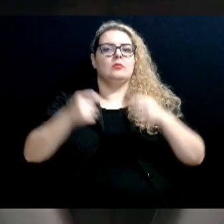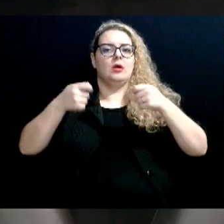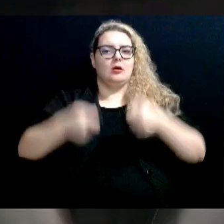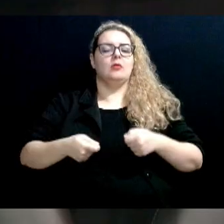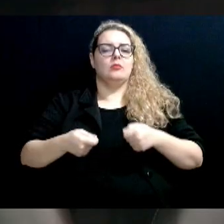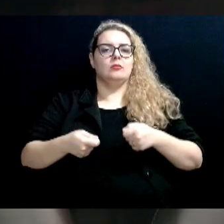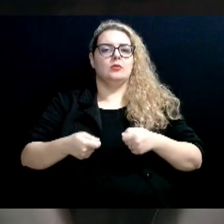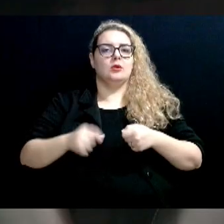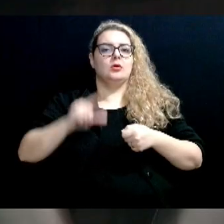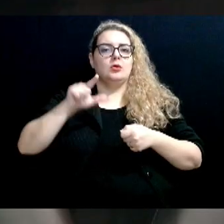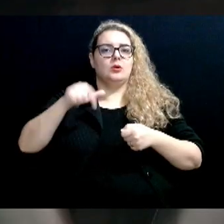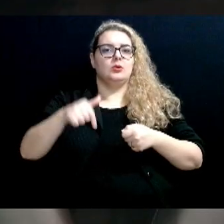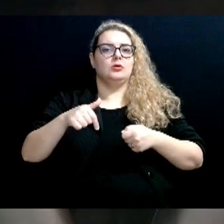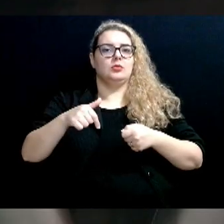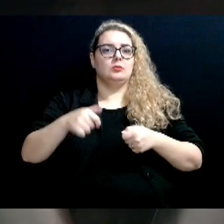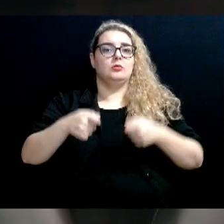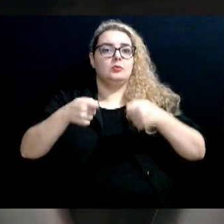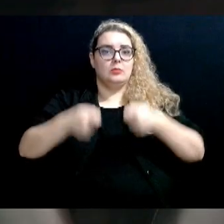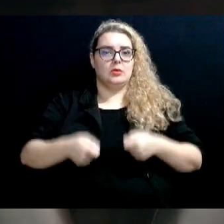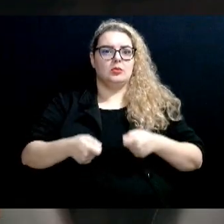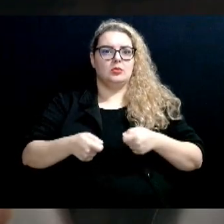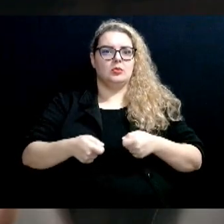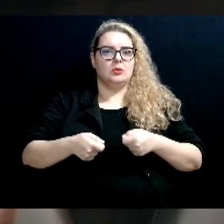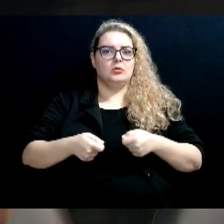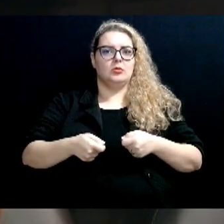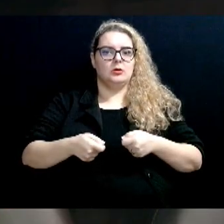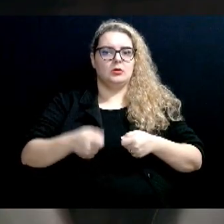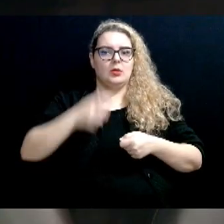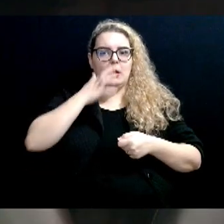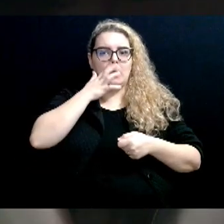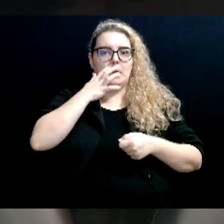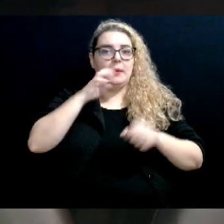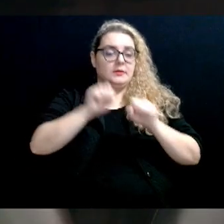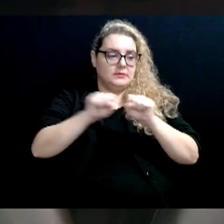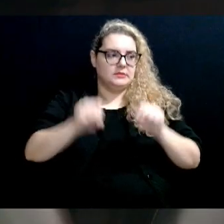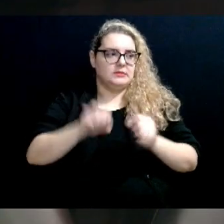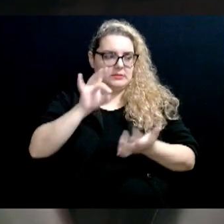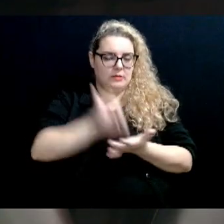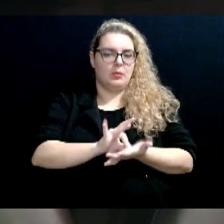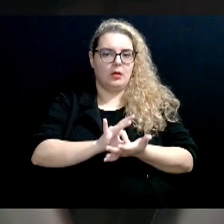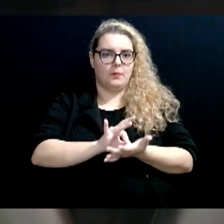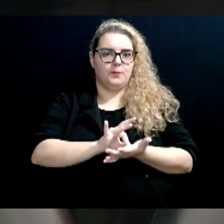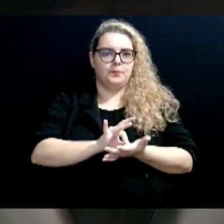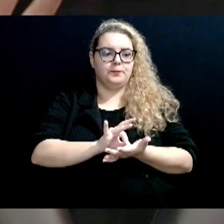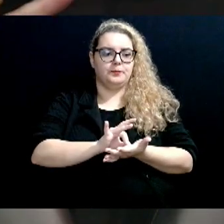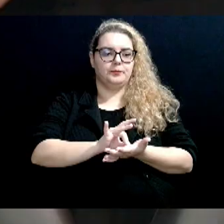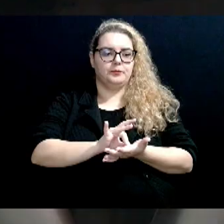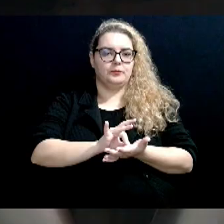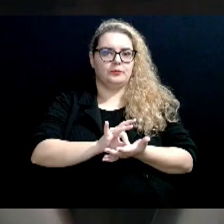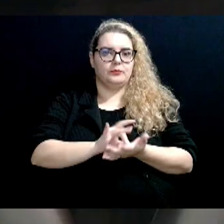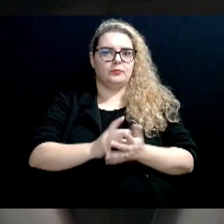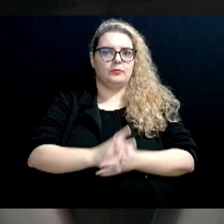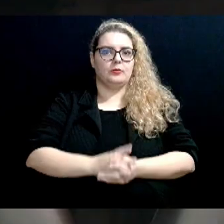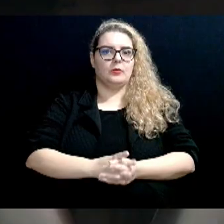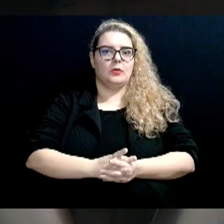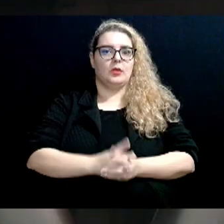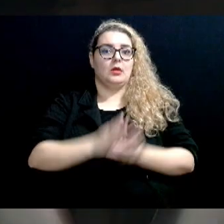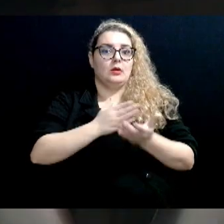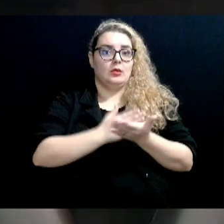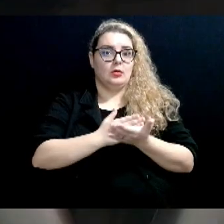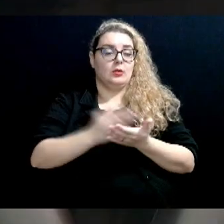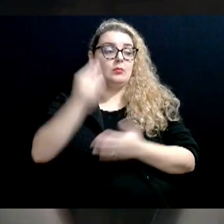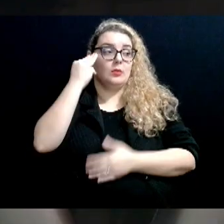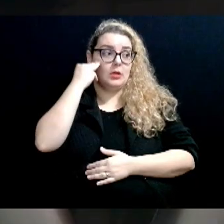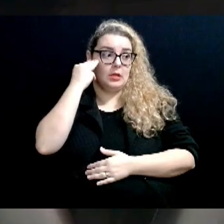uma consolidação de sistemas, né? Que você, inicialmente, a memória ela é mais